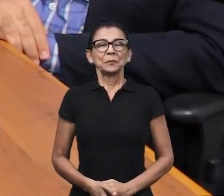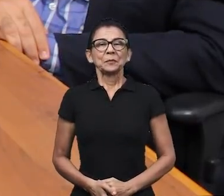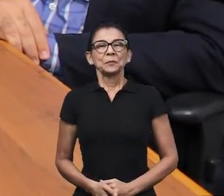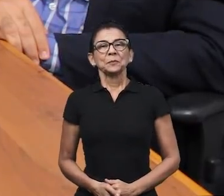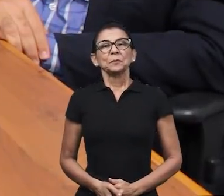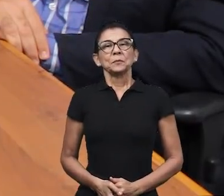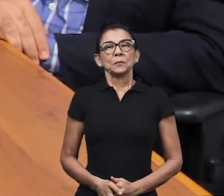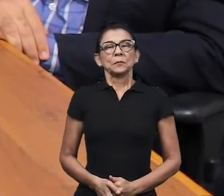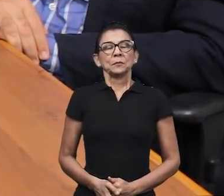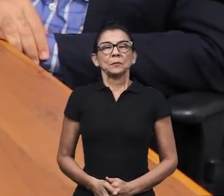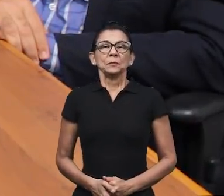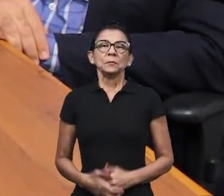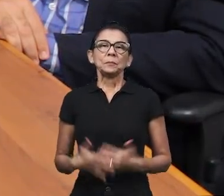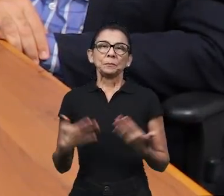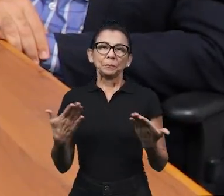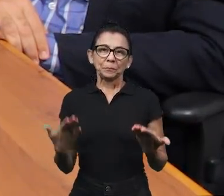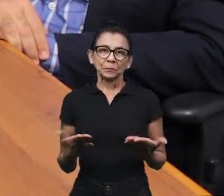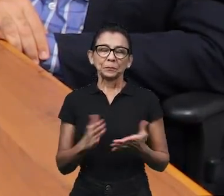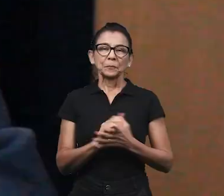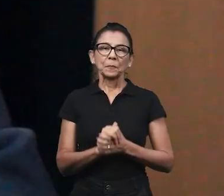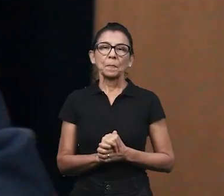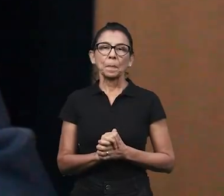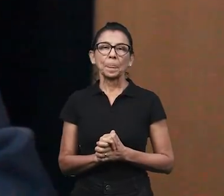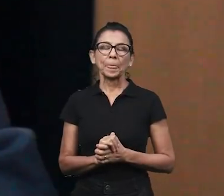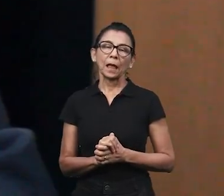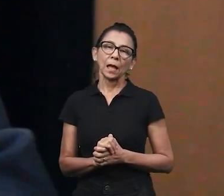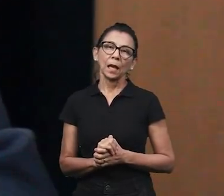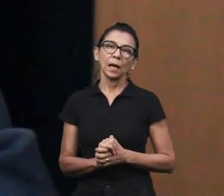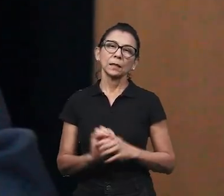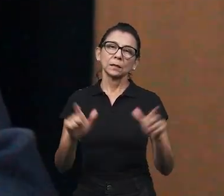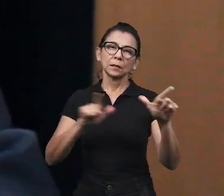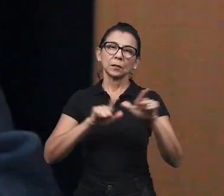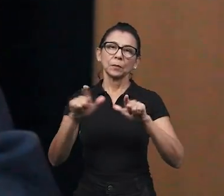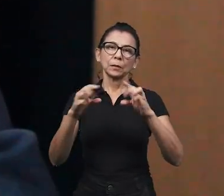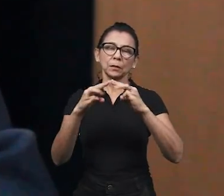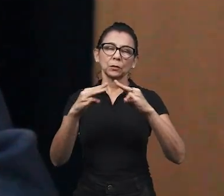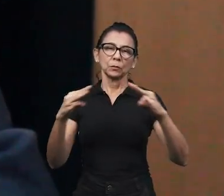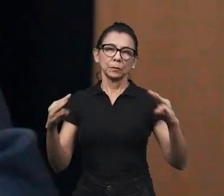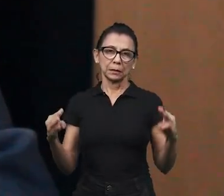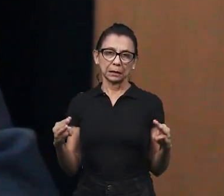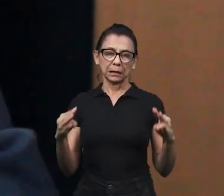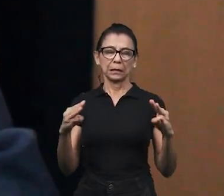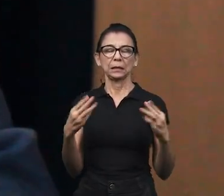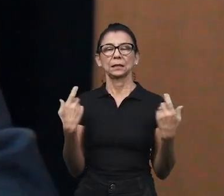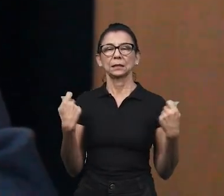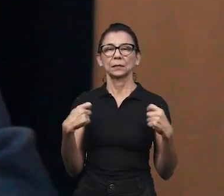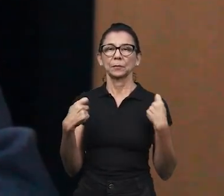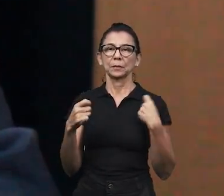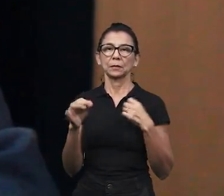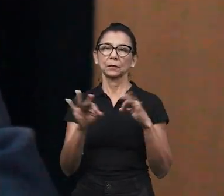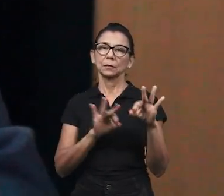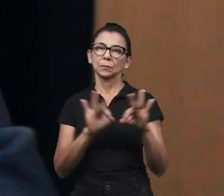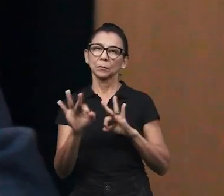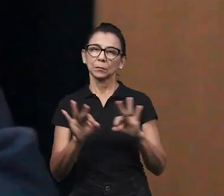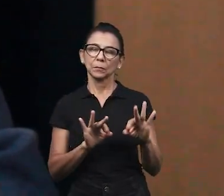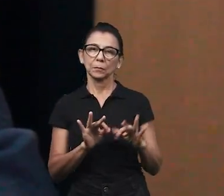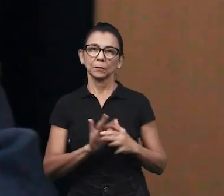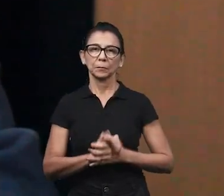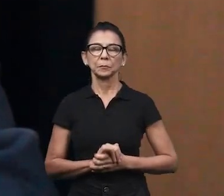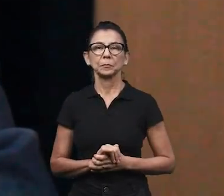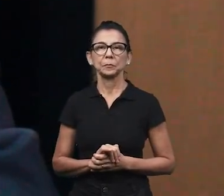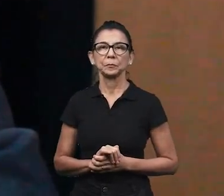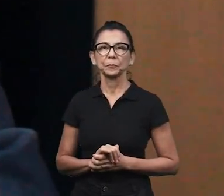só que... Para trabalhar no Manaim, há todo um preparo, né? Nós vamos chegar lá na frente, você deve perguntar isso, né, Josias? Mas,